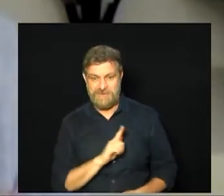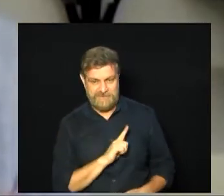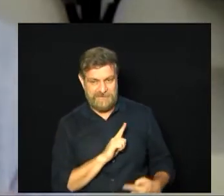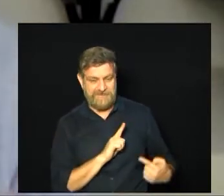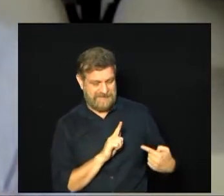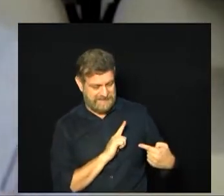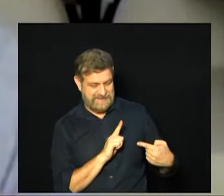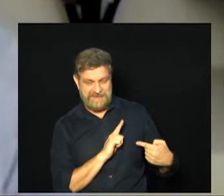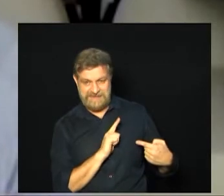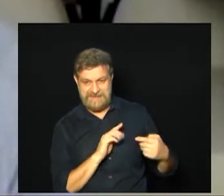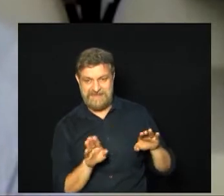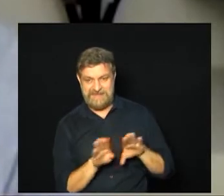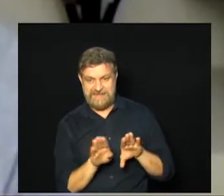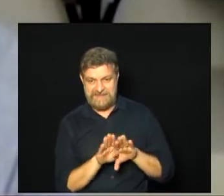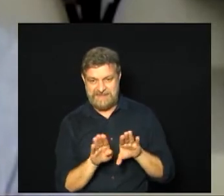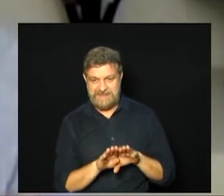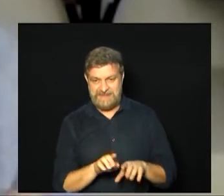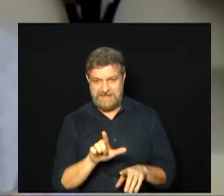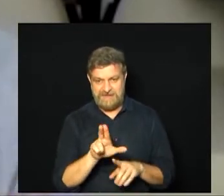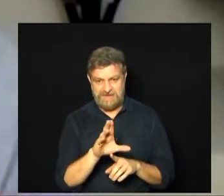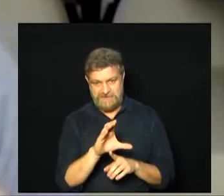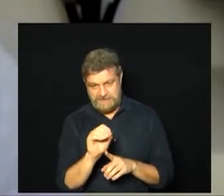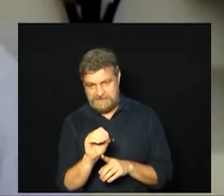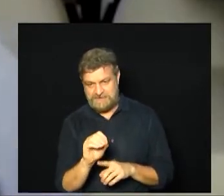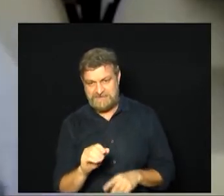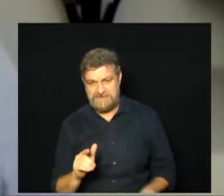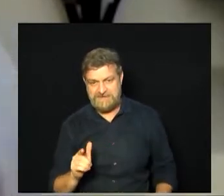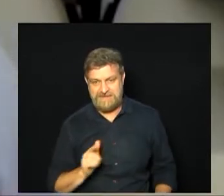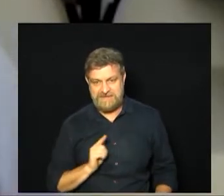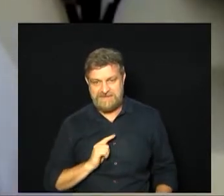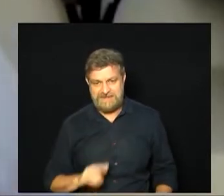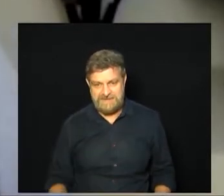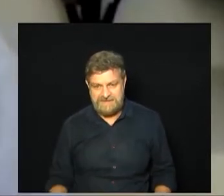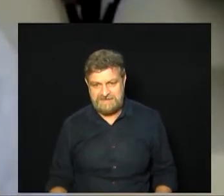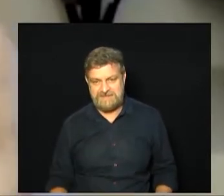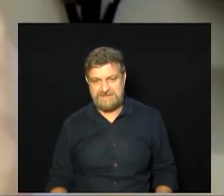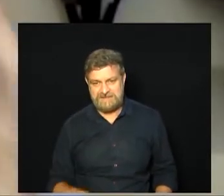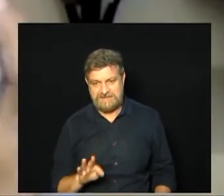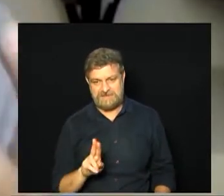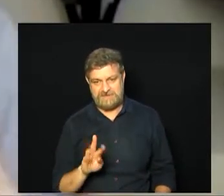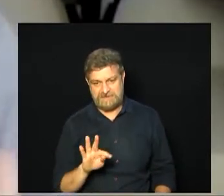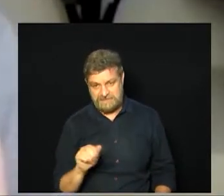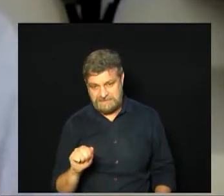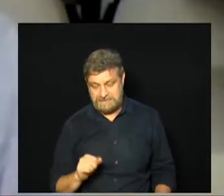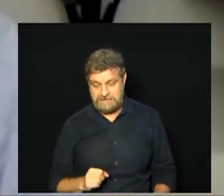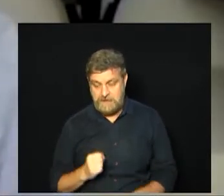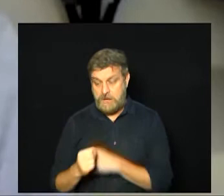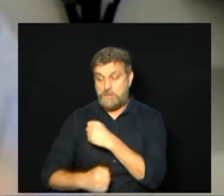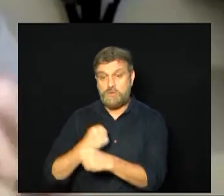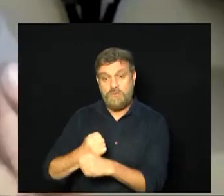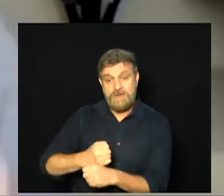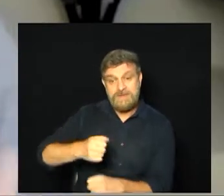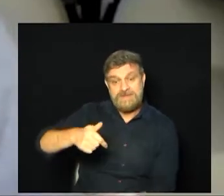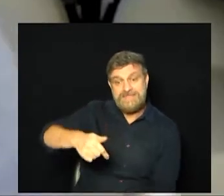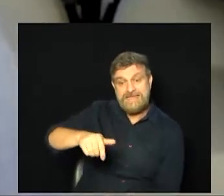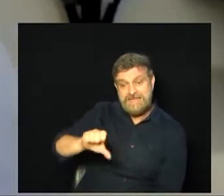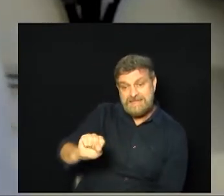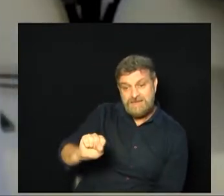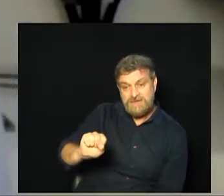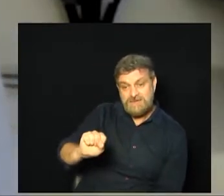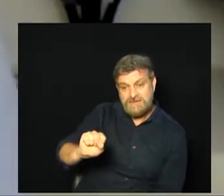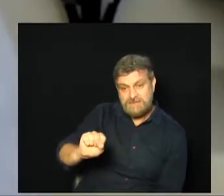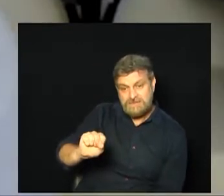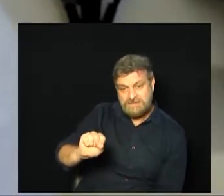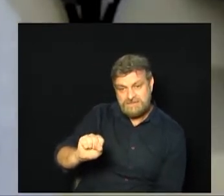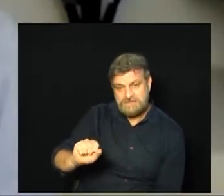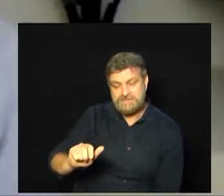Também, 78. E Lúcio, Rui Rei e Tuta. Mas em 78 veio, e Tuta,